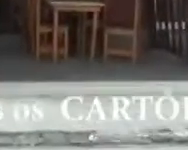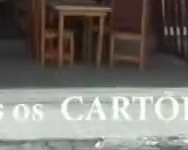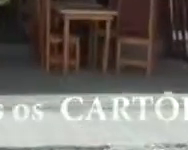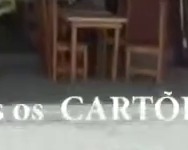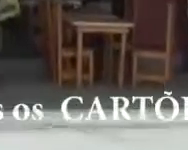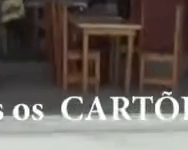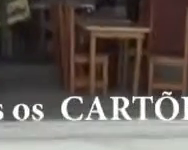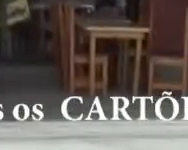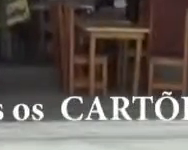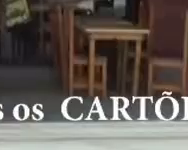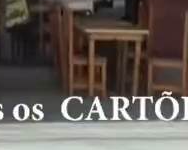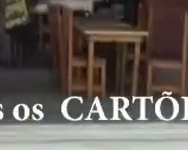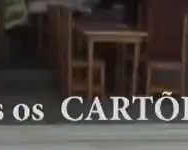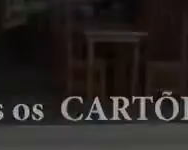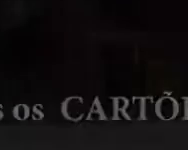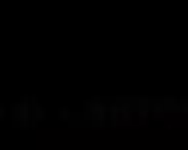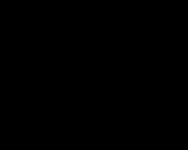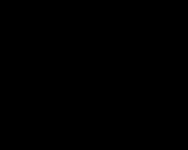Pizzaria.